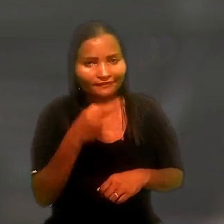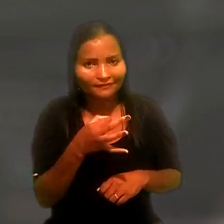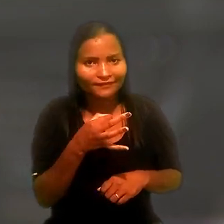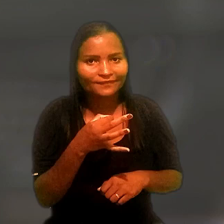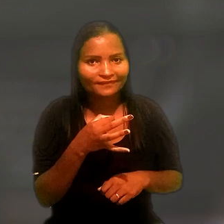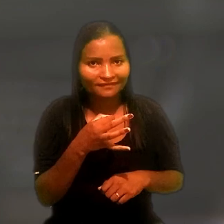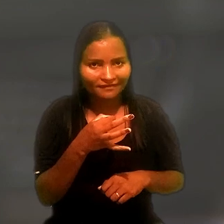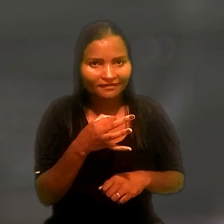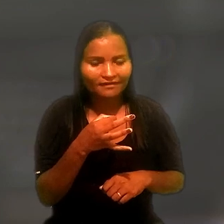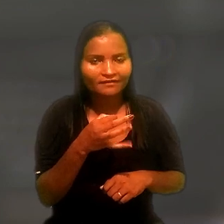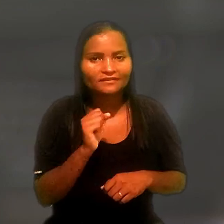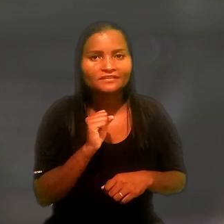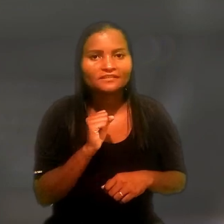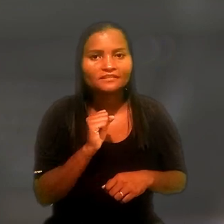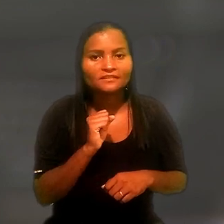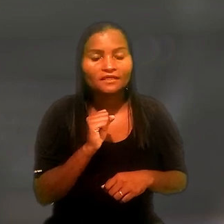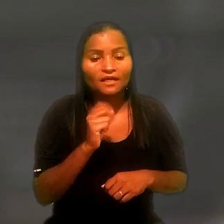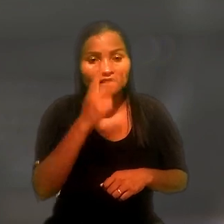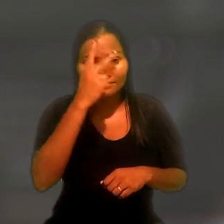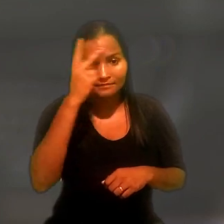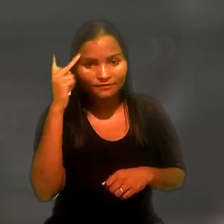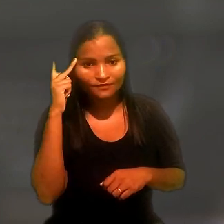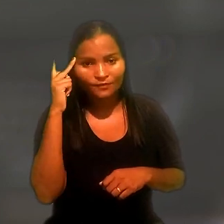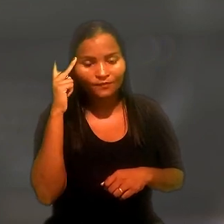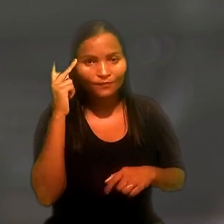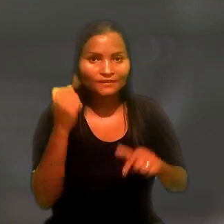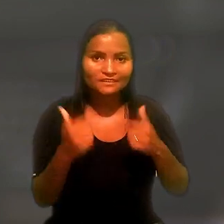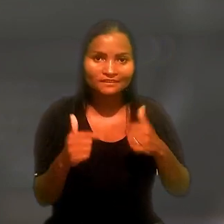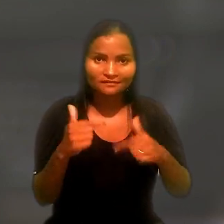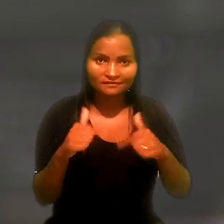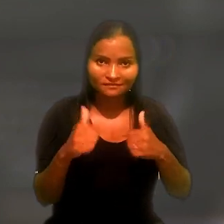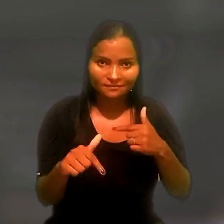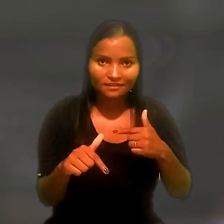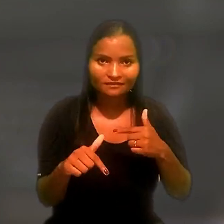ótica, que os que exercem